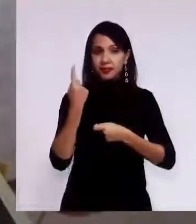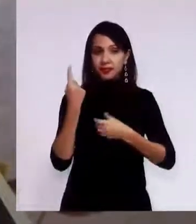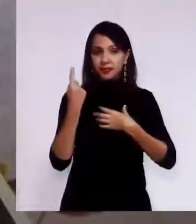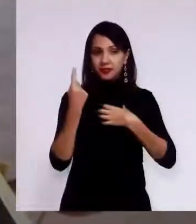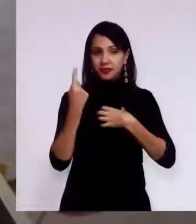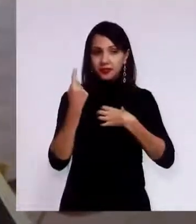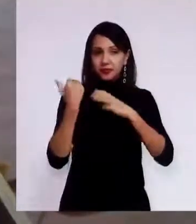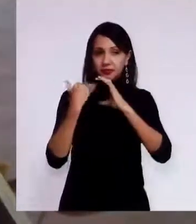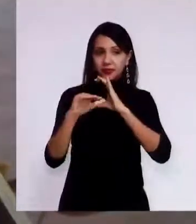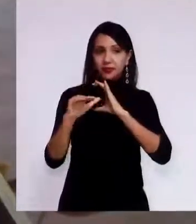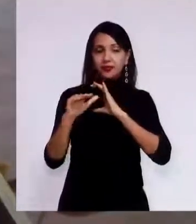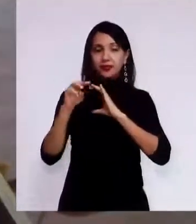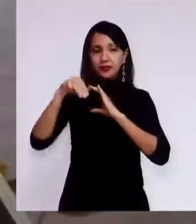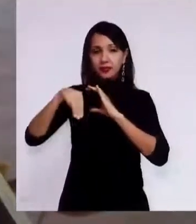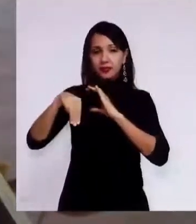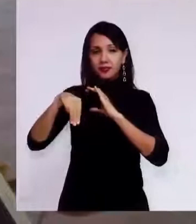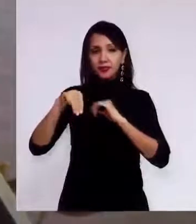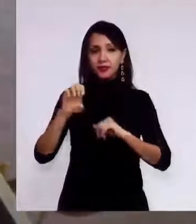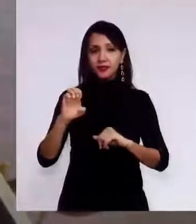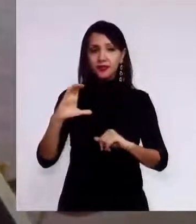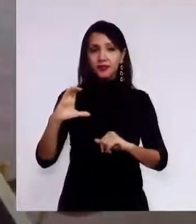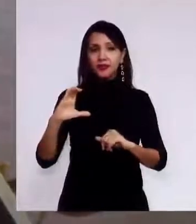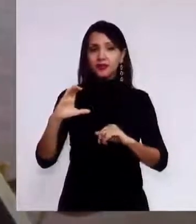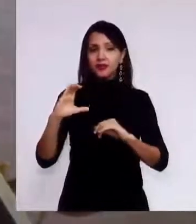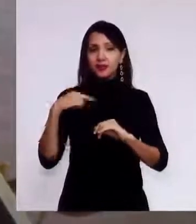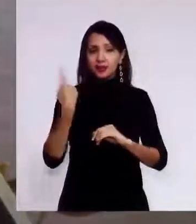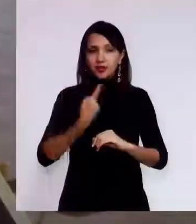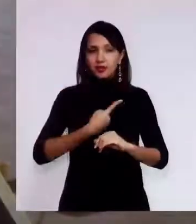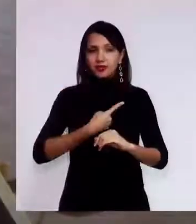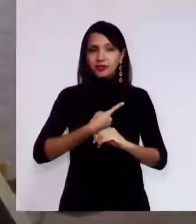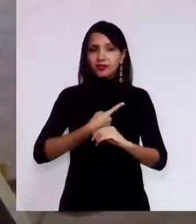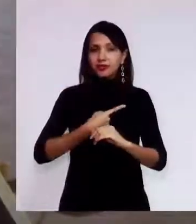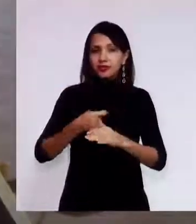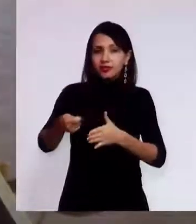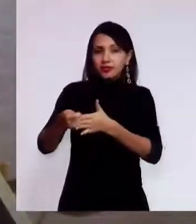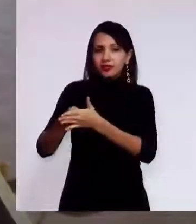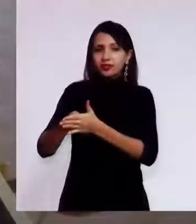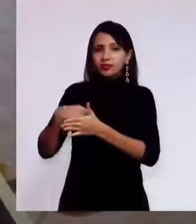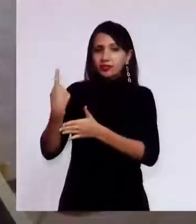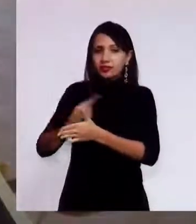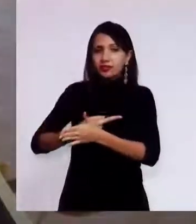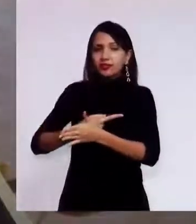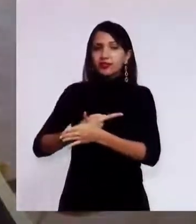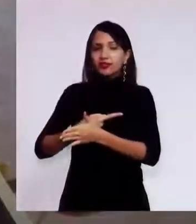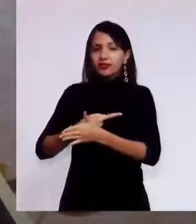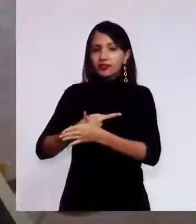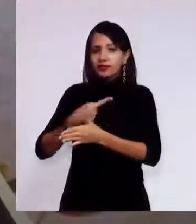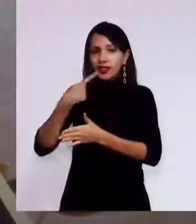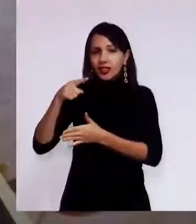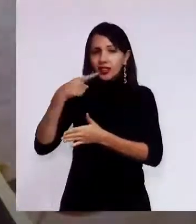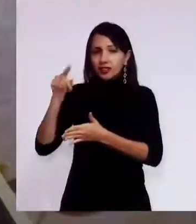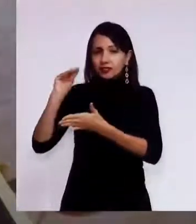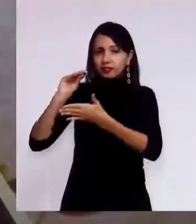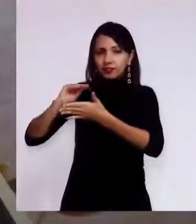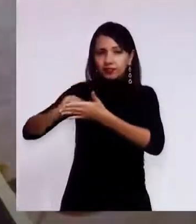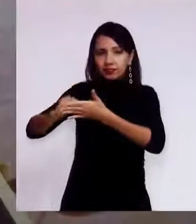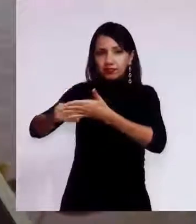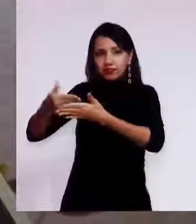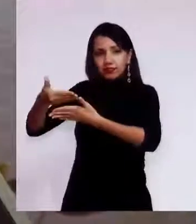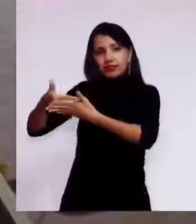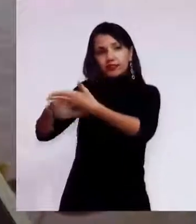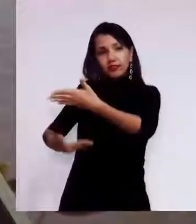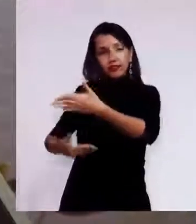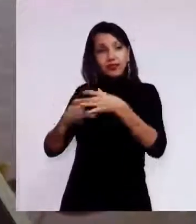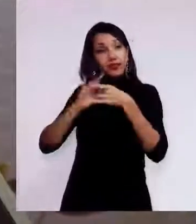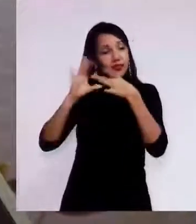eu envio ao MEC do nosso manifesto. Então, as pessoas que concordam, eu vou colocar toda a informação, porque é livre o manifesto, não é?